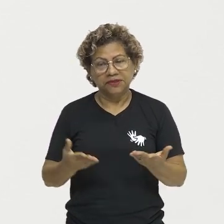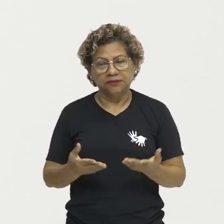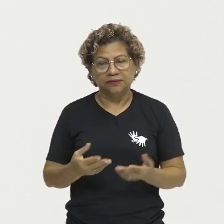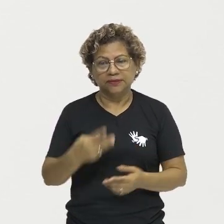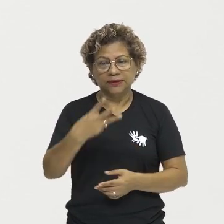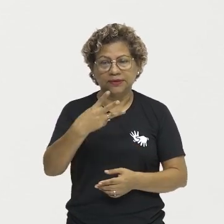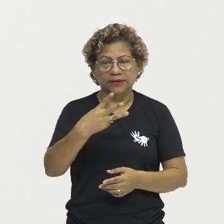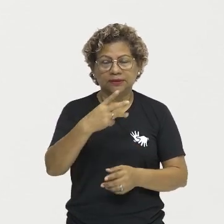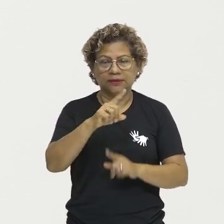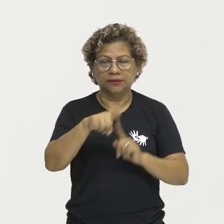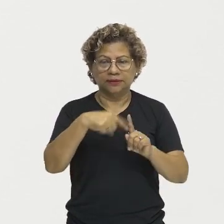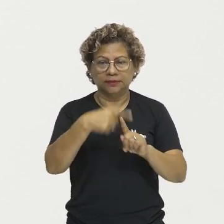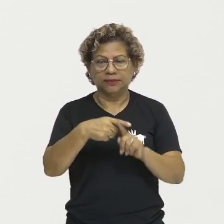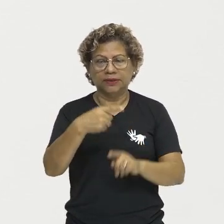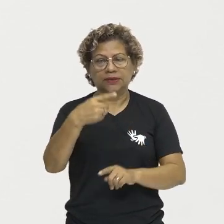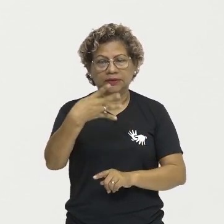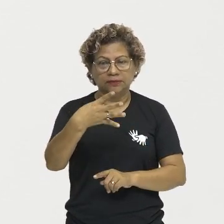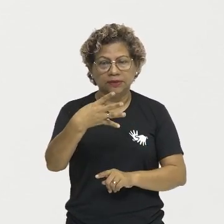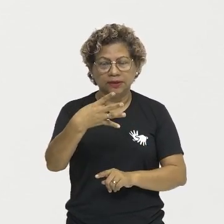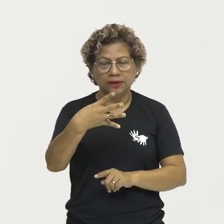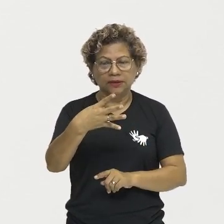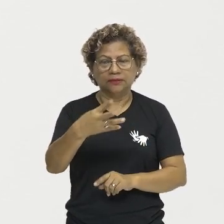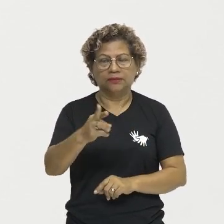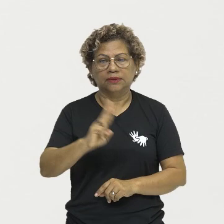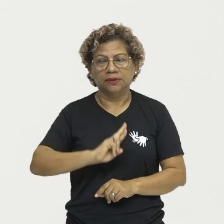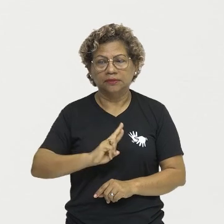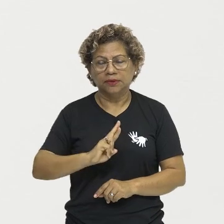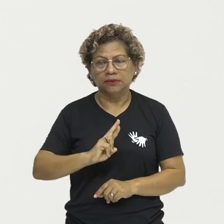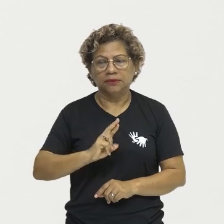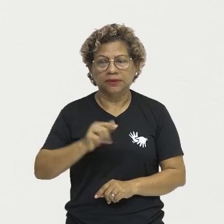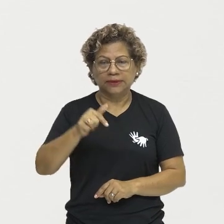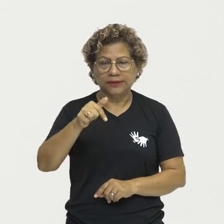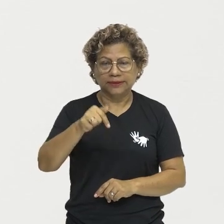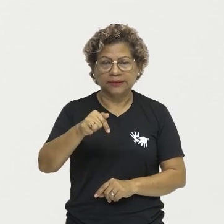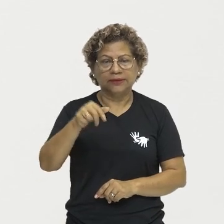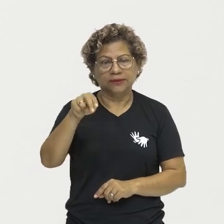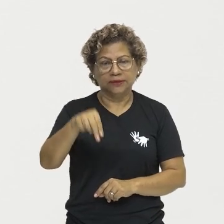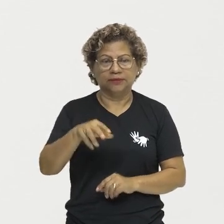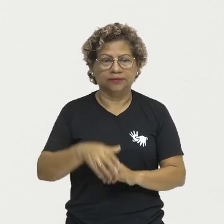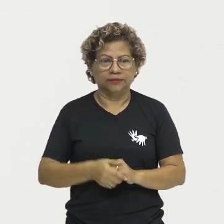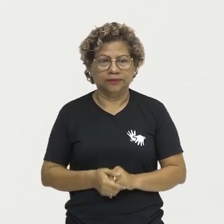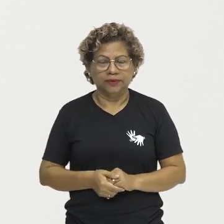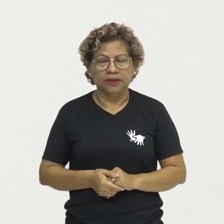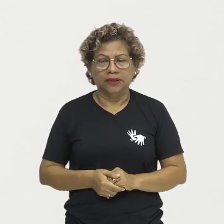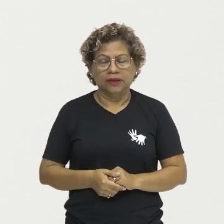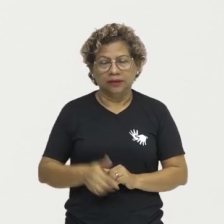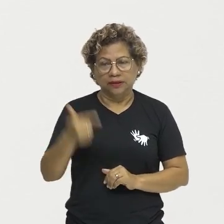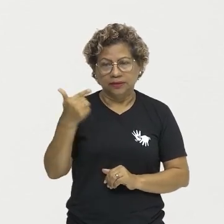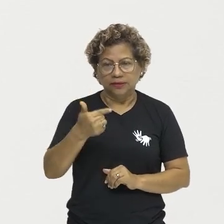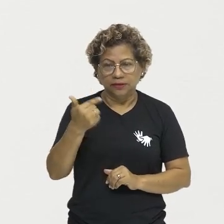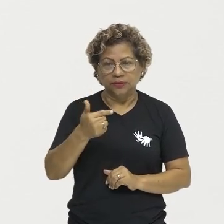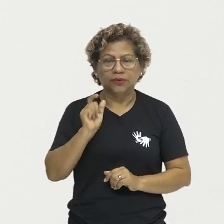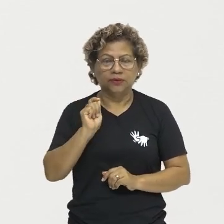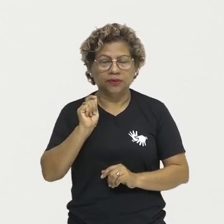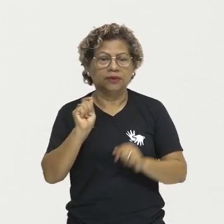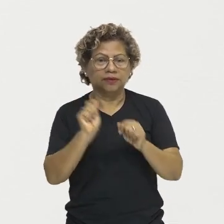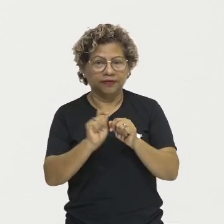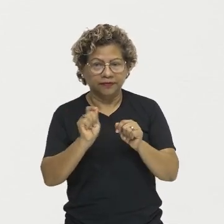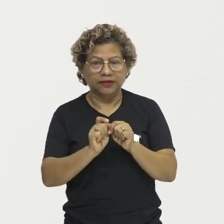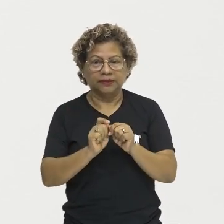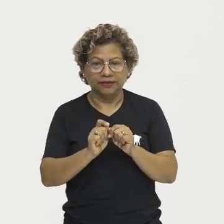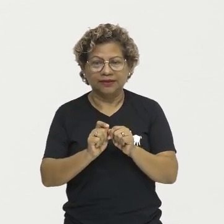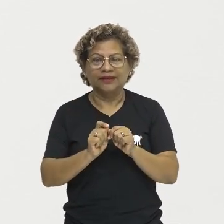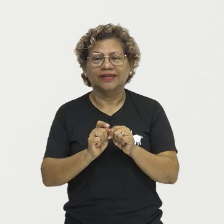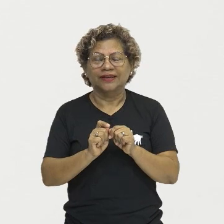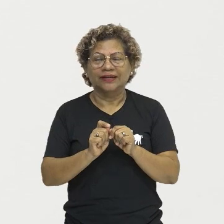7. Na letra B, nós vamos calcular a resultante quando elas tiverem mesma direção, mais sentidos opostos. E